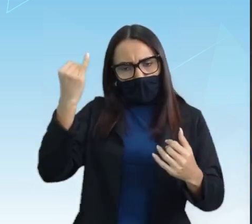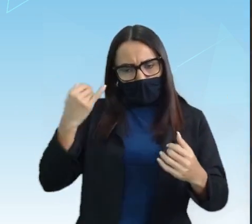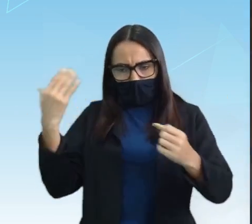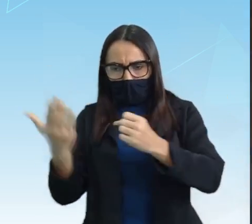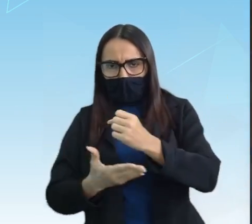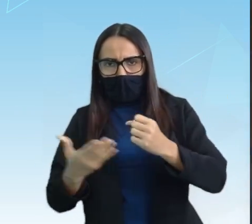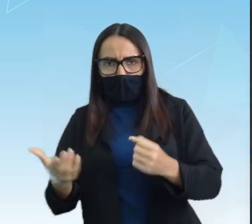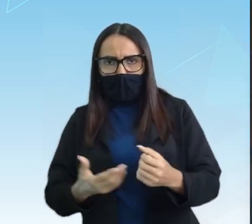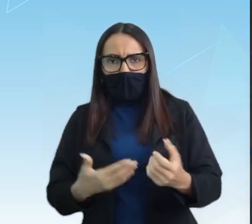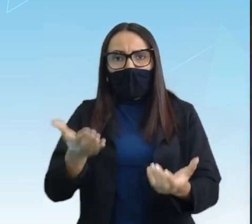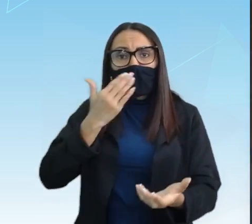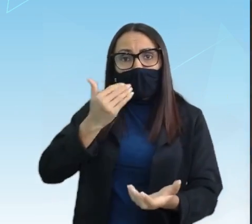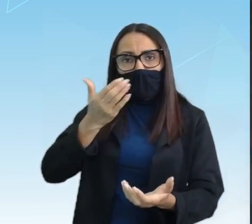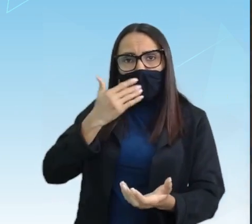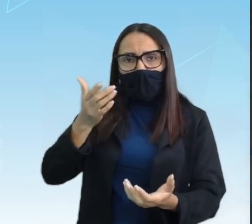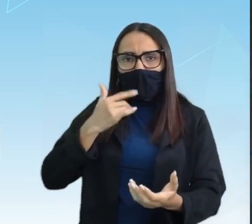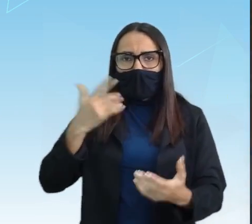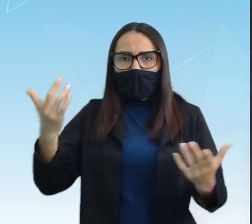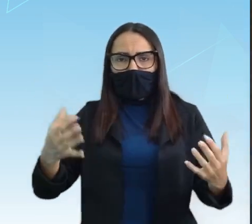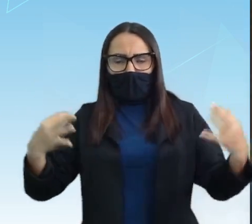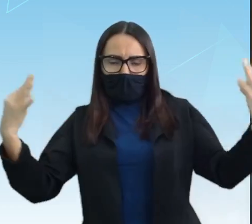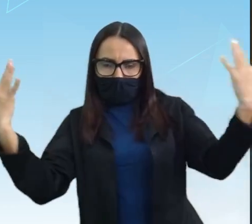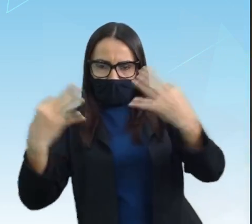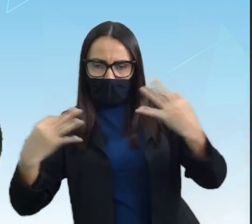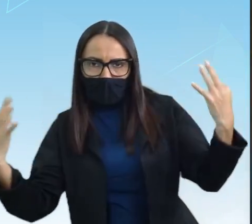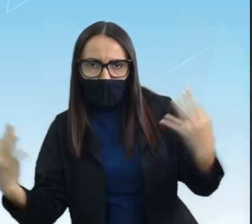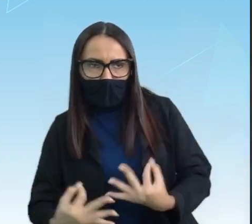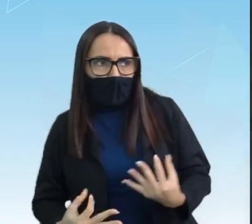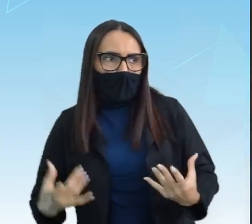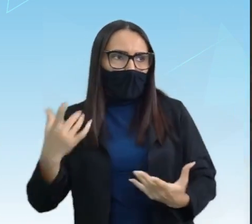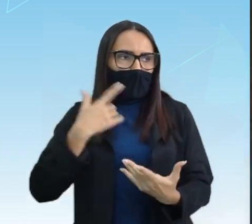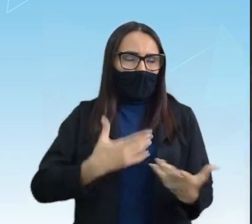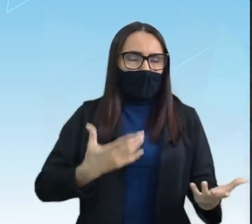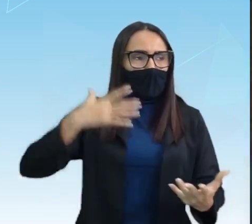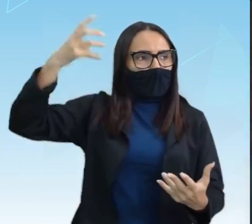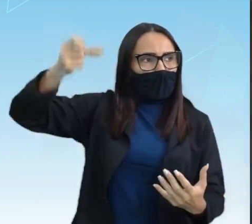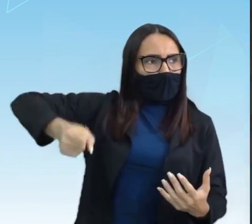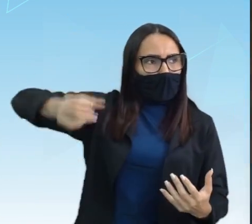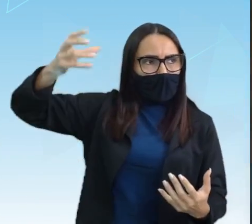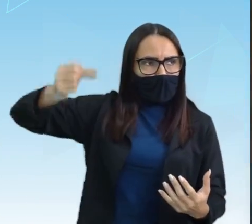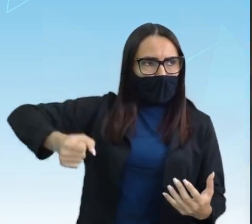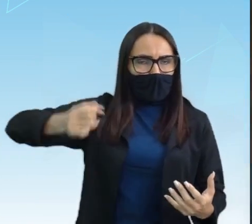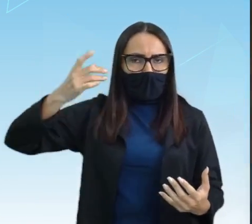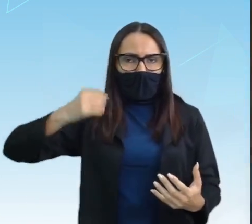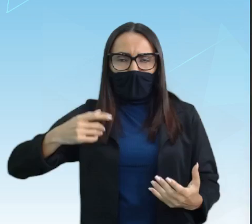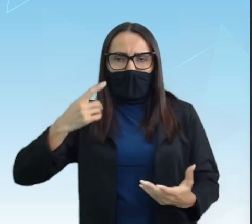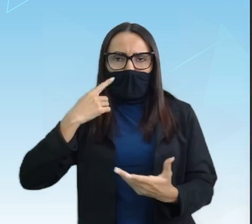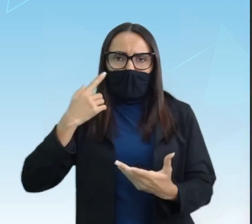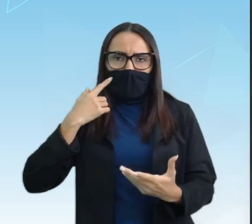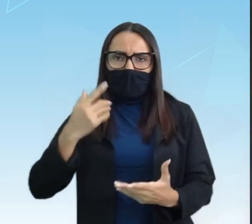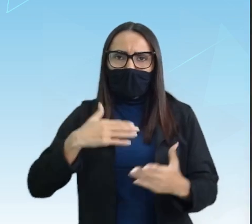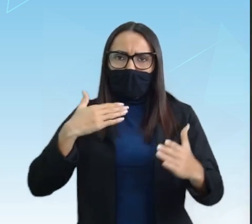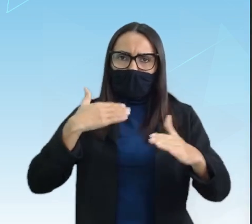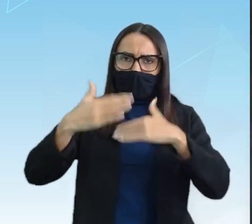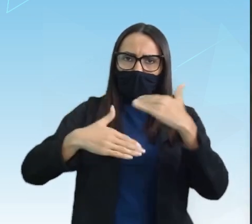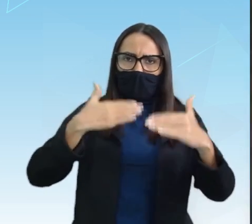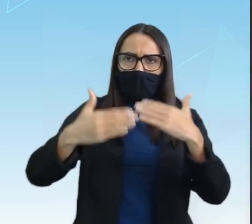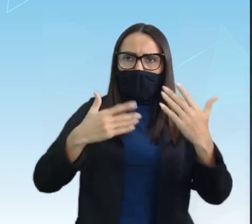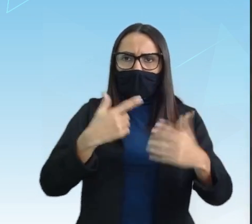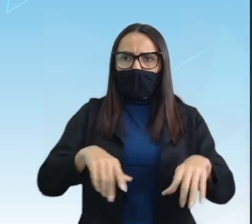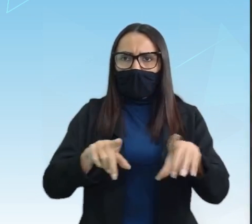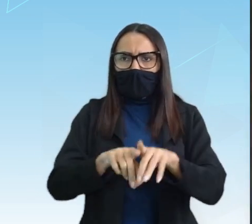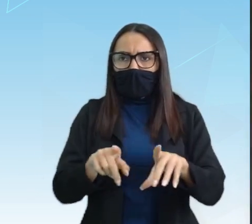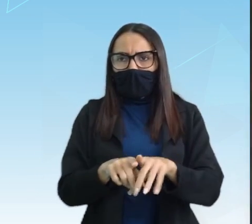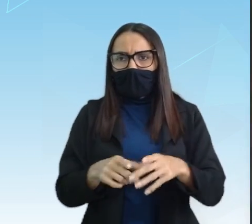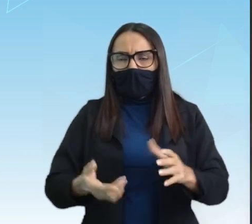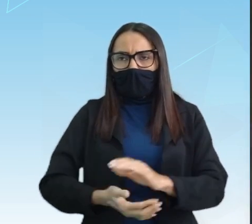de rações balanceadas para engordar e para ter leite. E sua pecuária de leite ainda está derivada a produtos leiteiros e